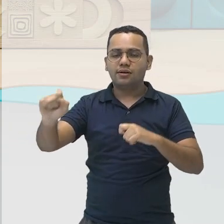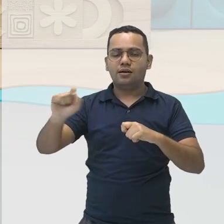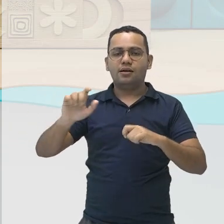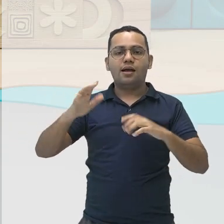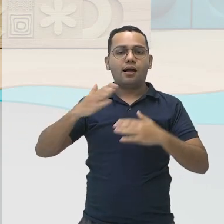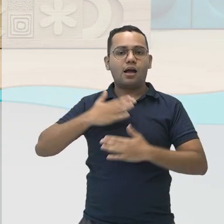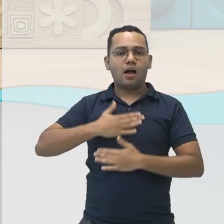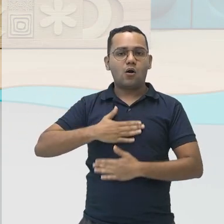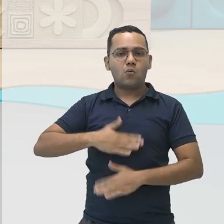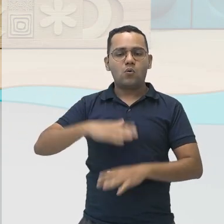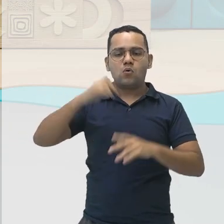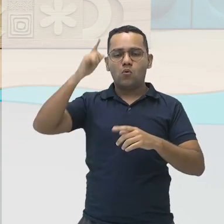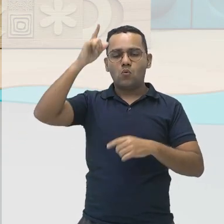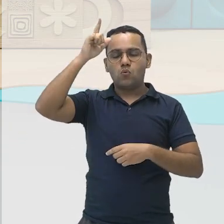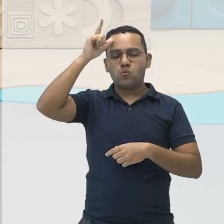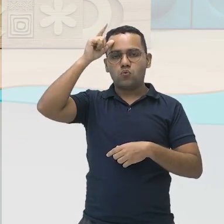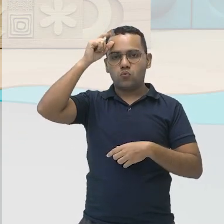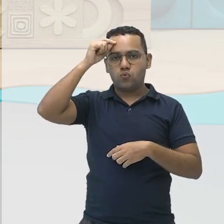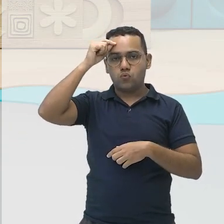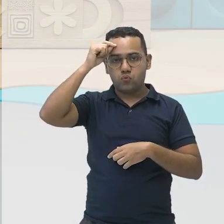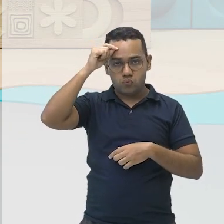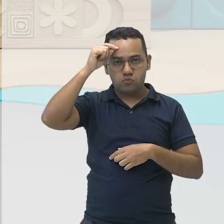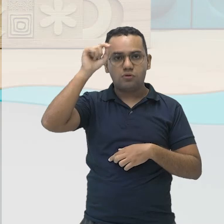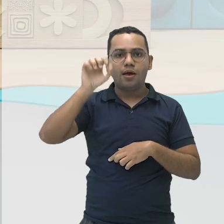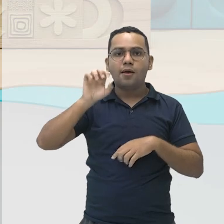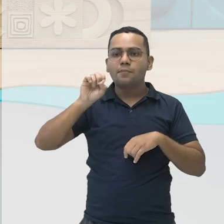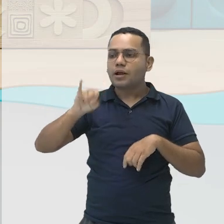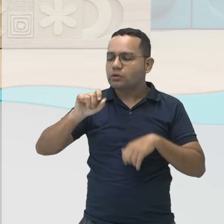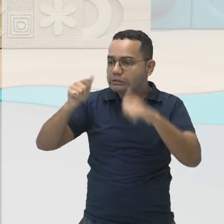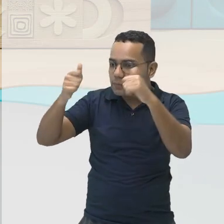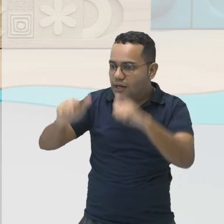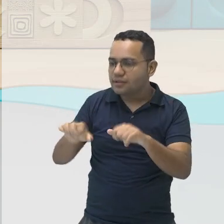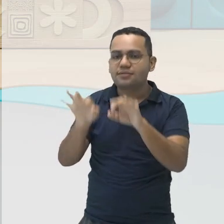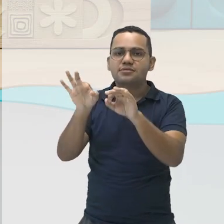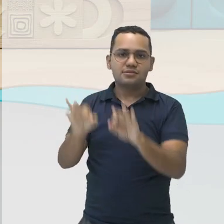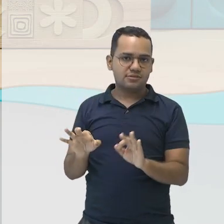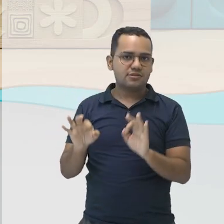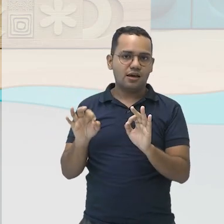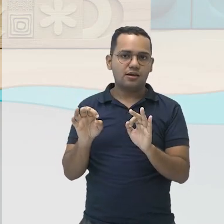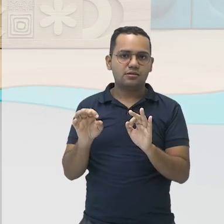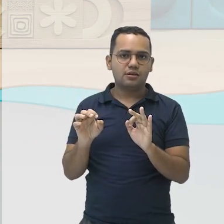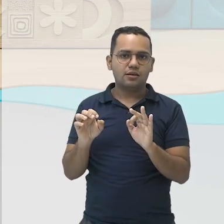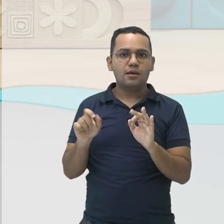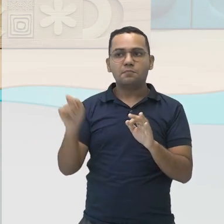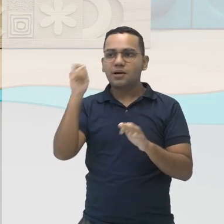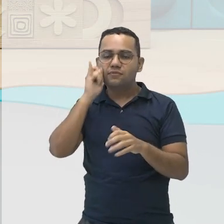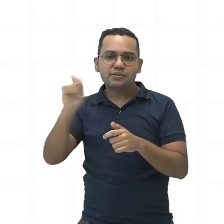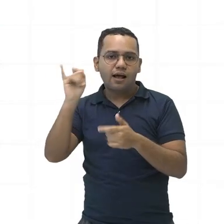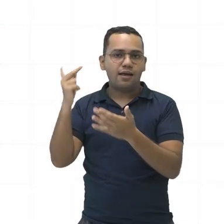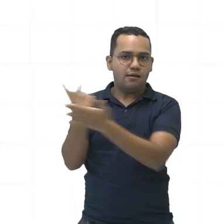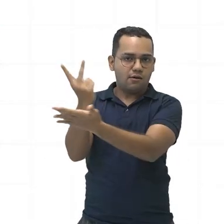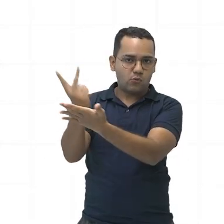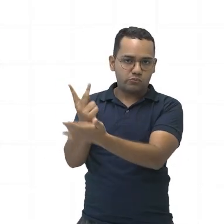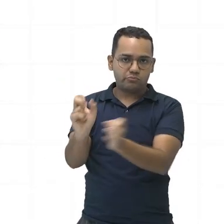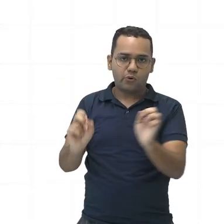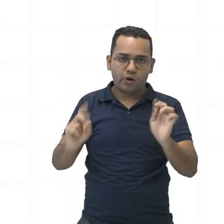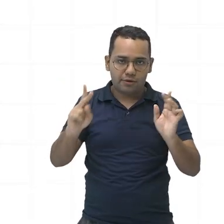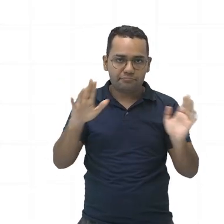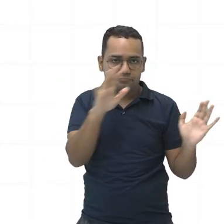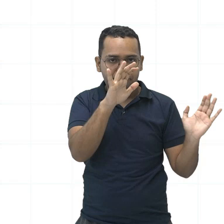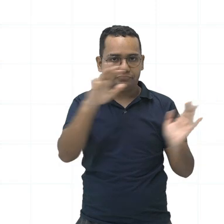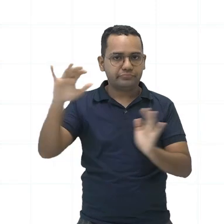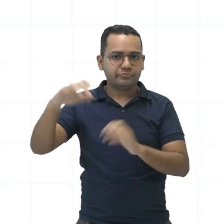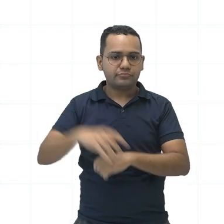as decisões, né, mais acertadas possíveis, sem estar ali no calor das emoções, ok? Terceiro